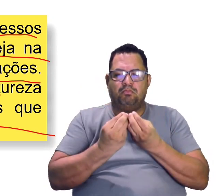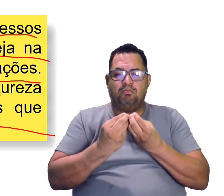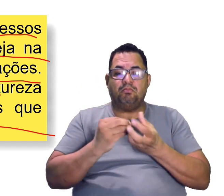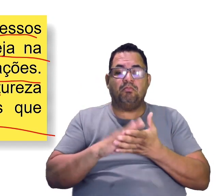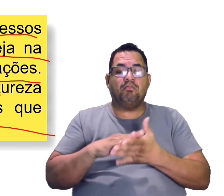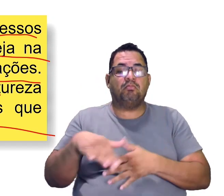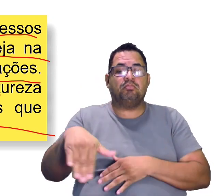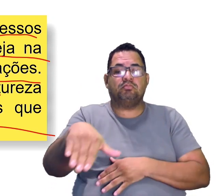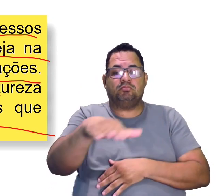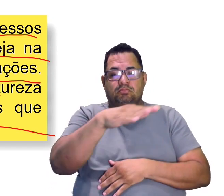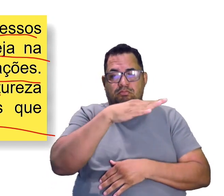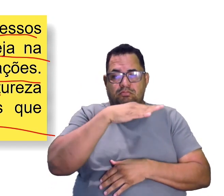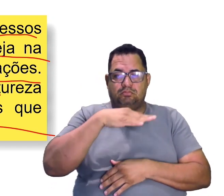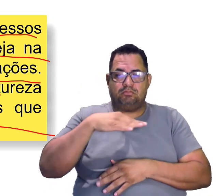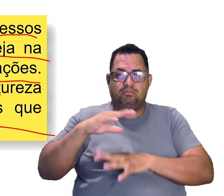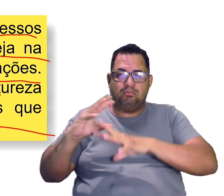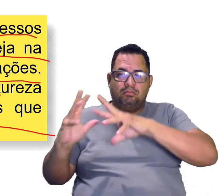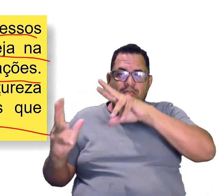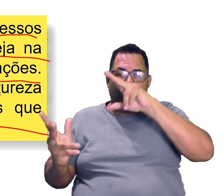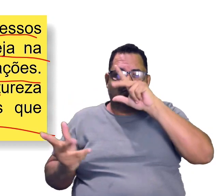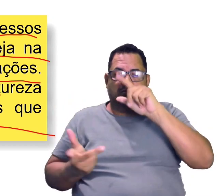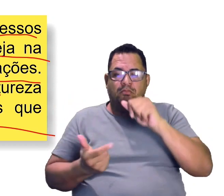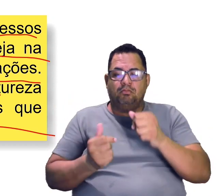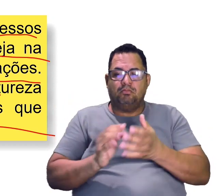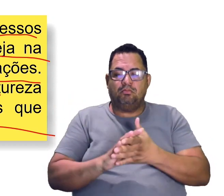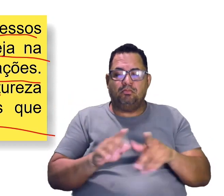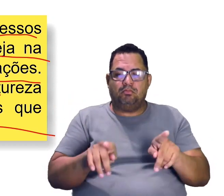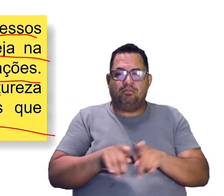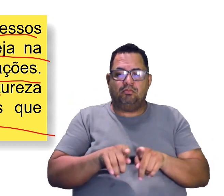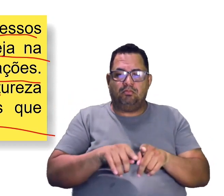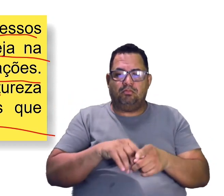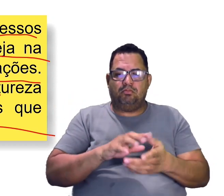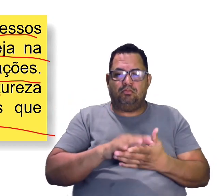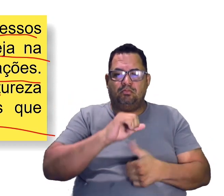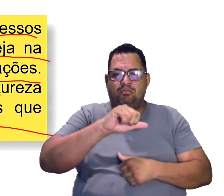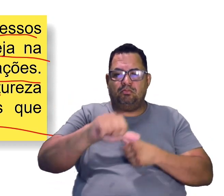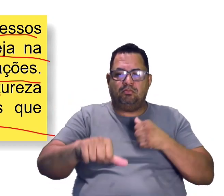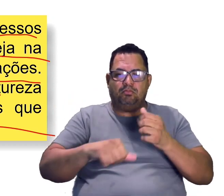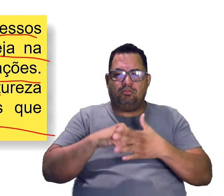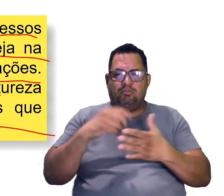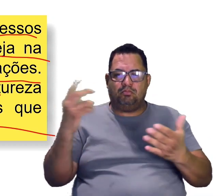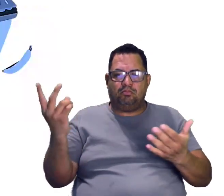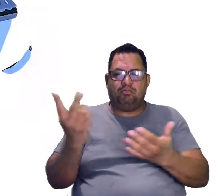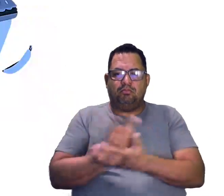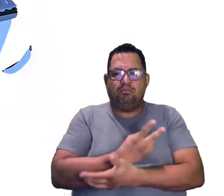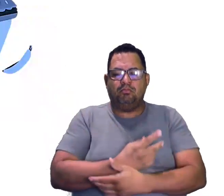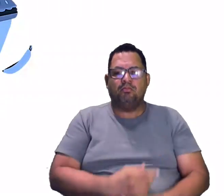universo e as transformações que nela geralmente ocorrem, tá?